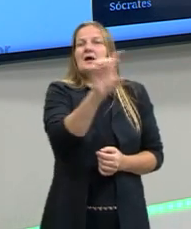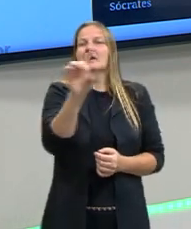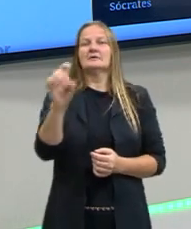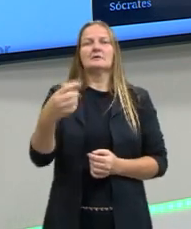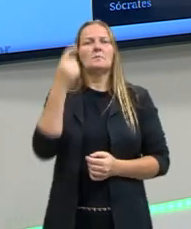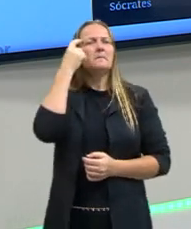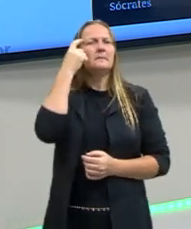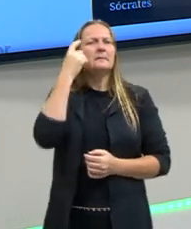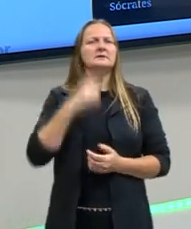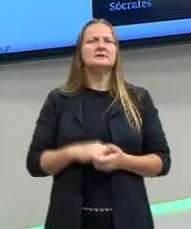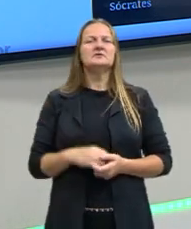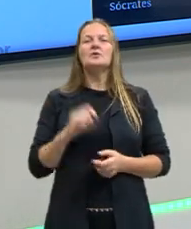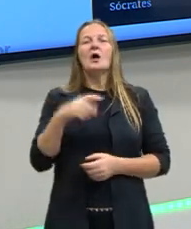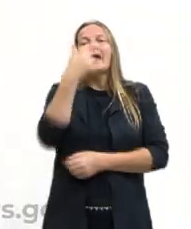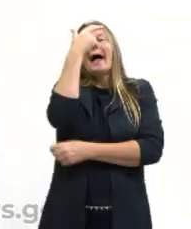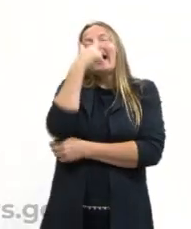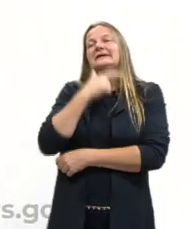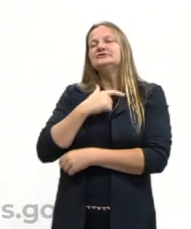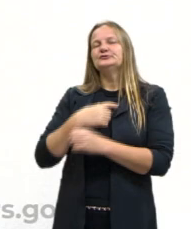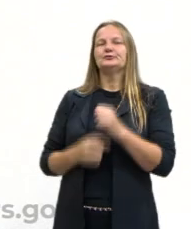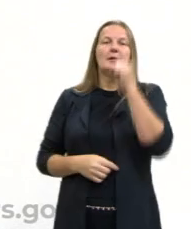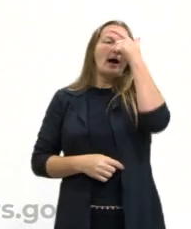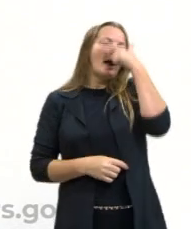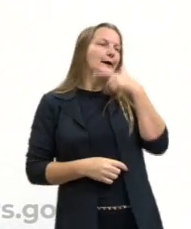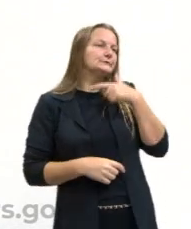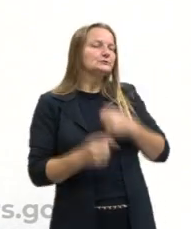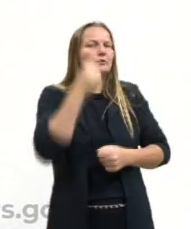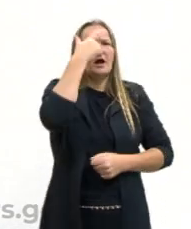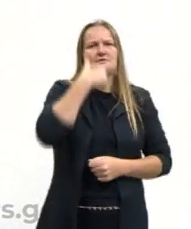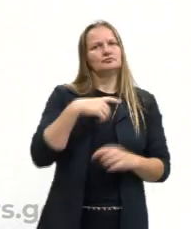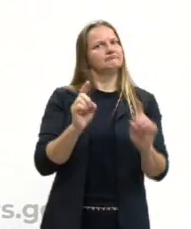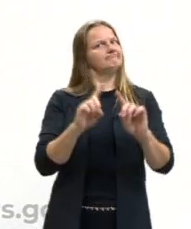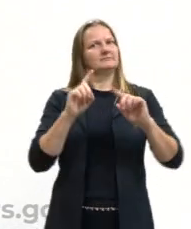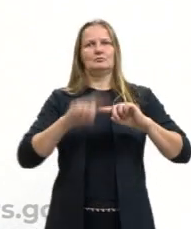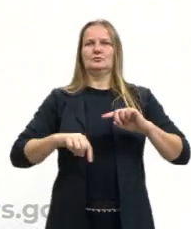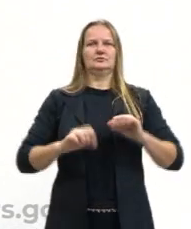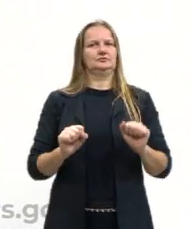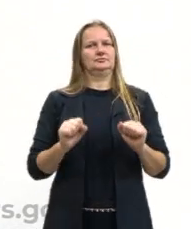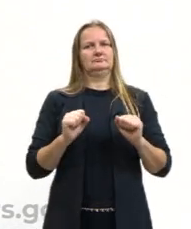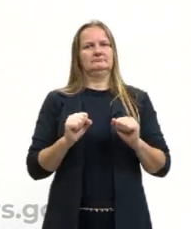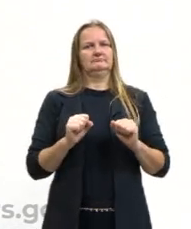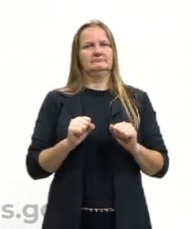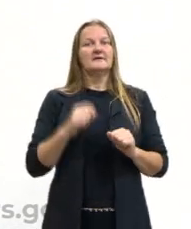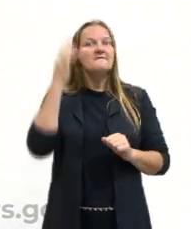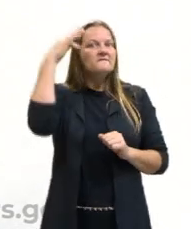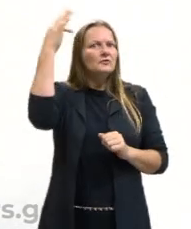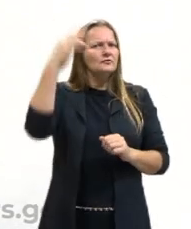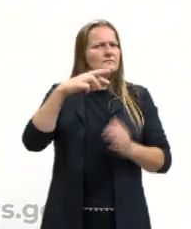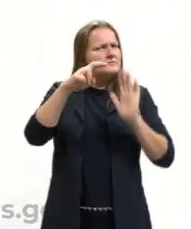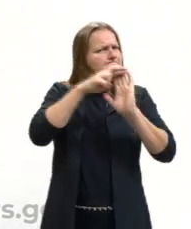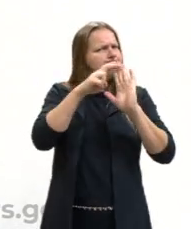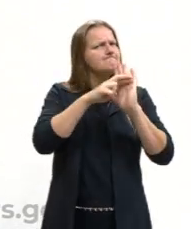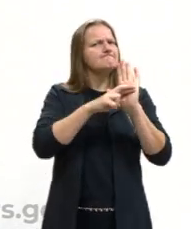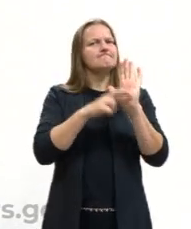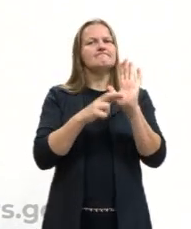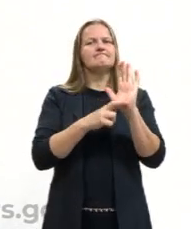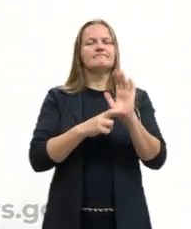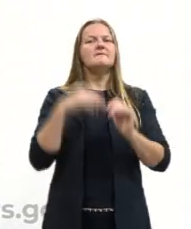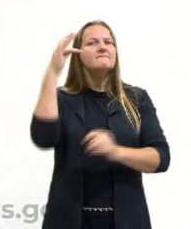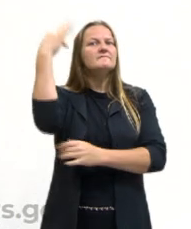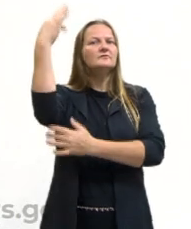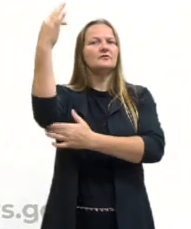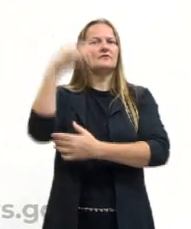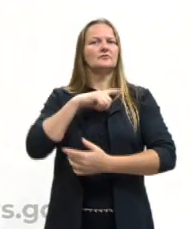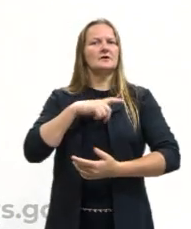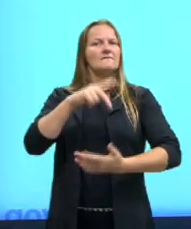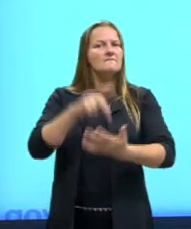não podemos ficar no achismo eu acho isso Acha aquilo aquilo Sofia tem um certo Rigor filosófico portanto as